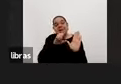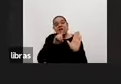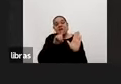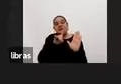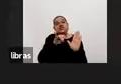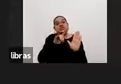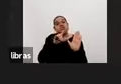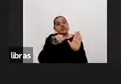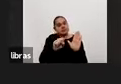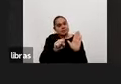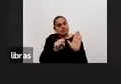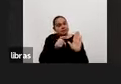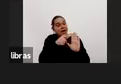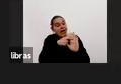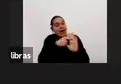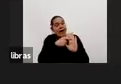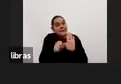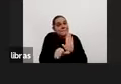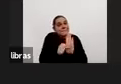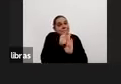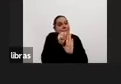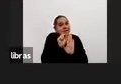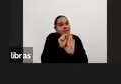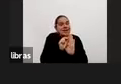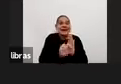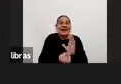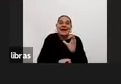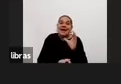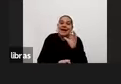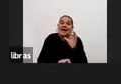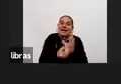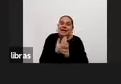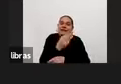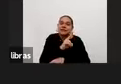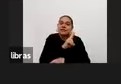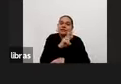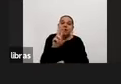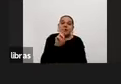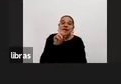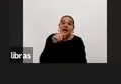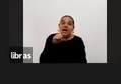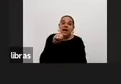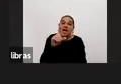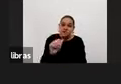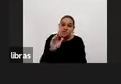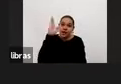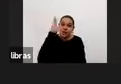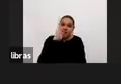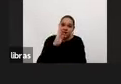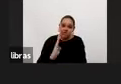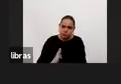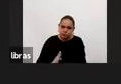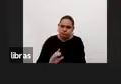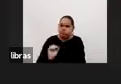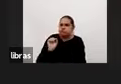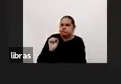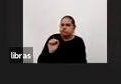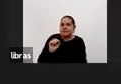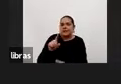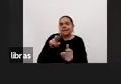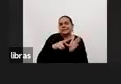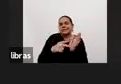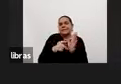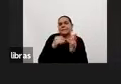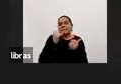A primeira medida é a criação que eles estão chamando de Renda Brasil, que seria ampliar o Bolsa Família, que atinge